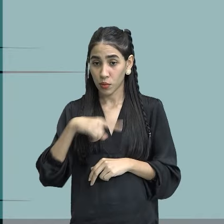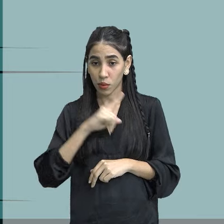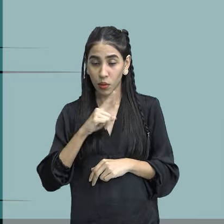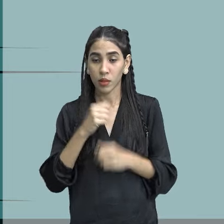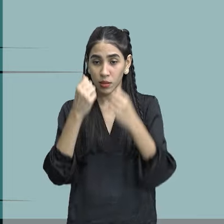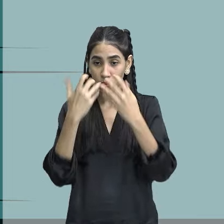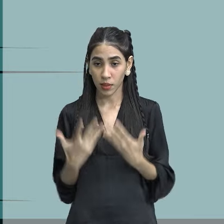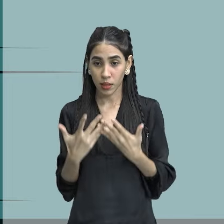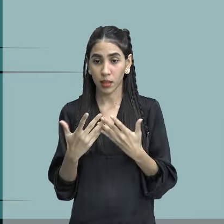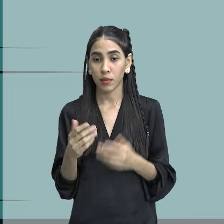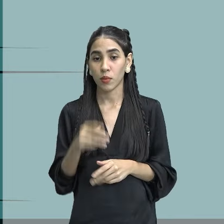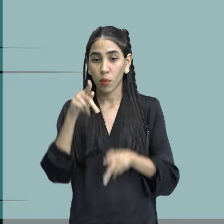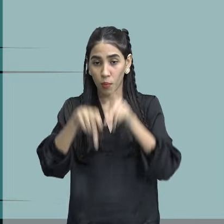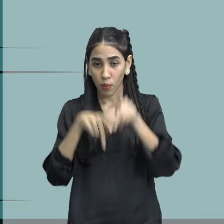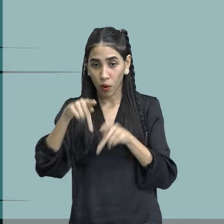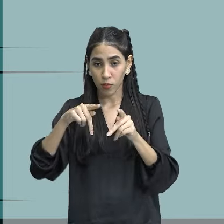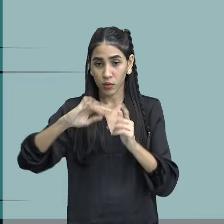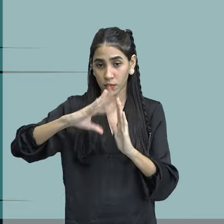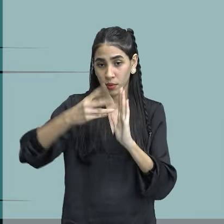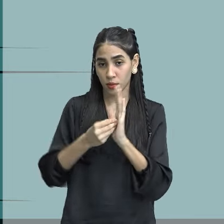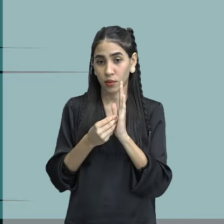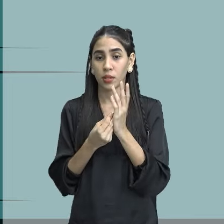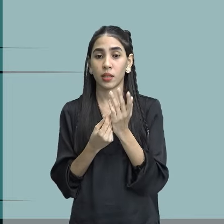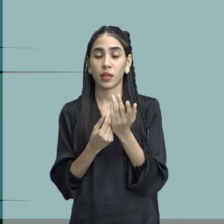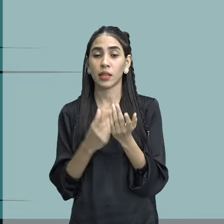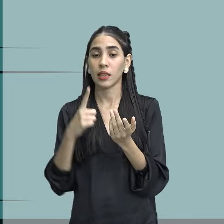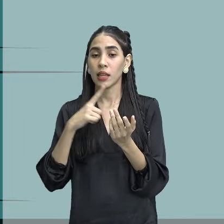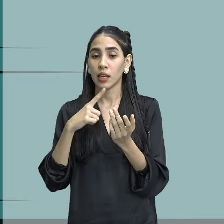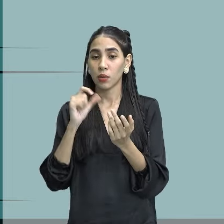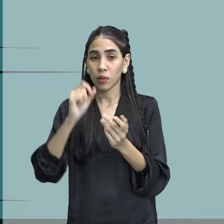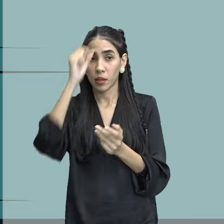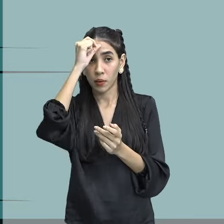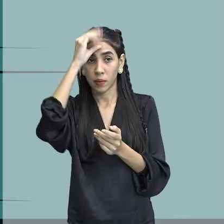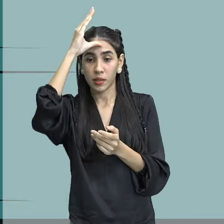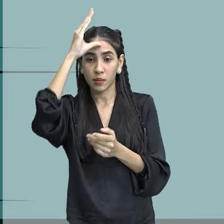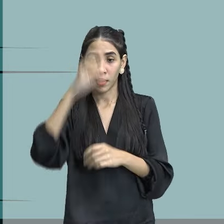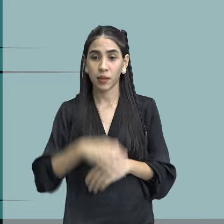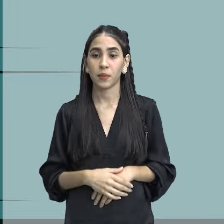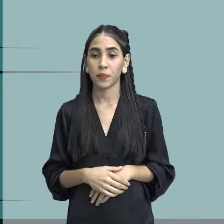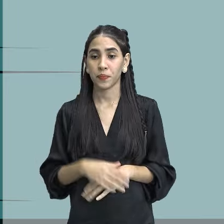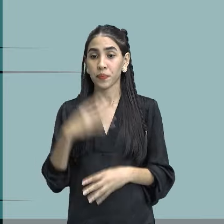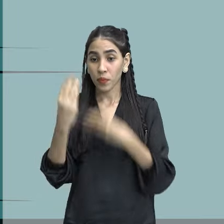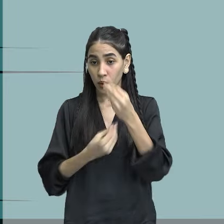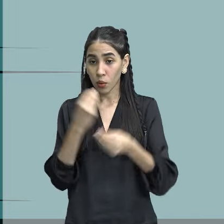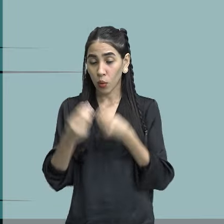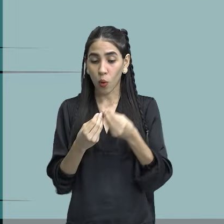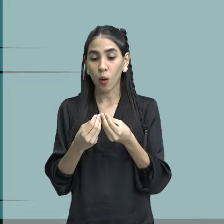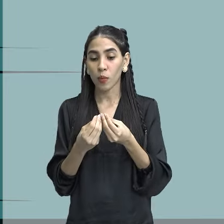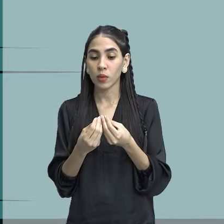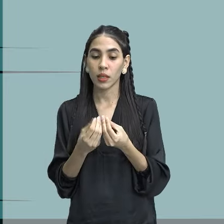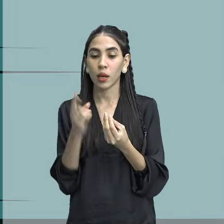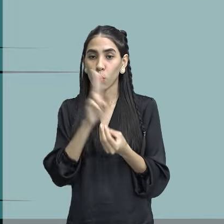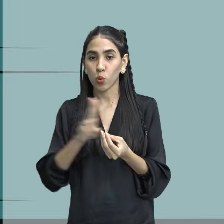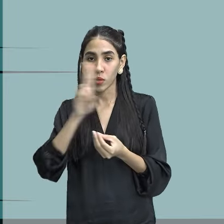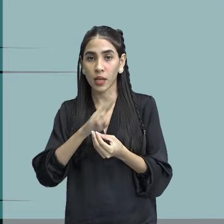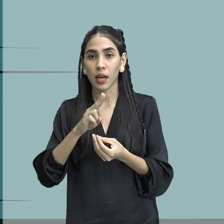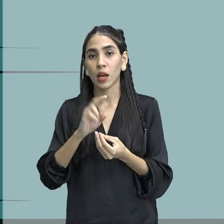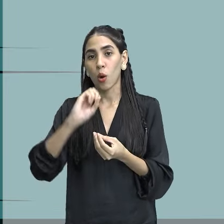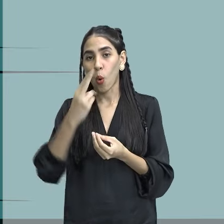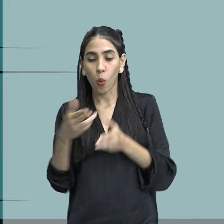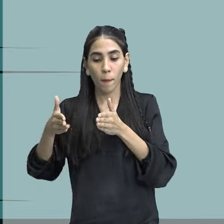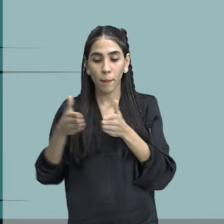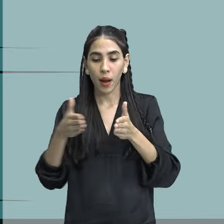há pouco que os nossos povos originários, eles detêm esse conhecimento de como transitar pelo rio, ou seja,